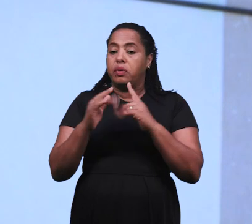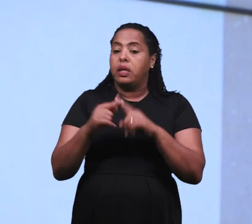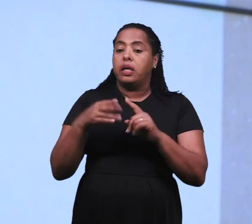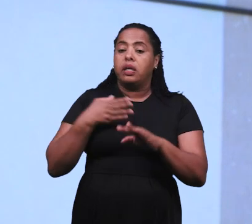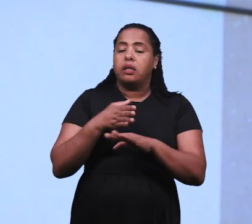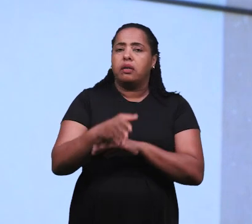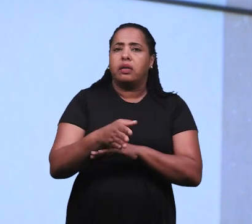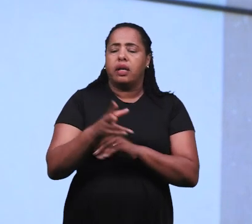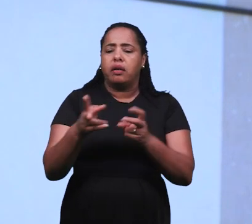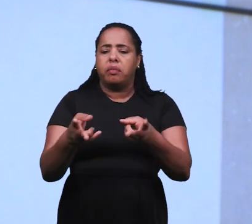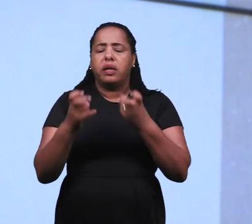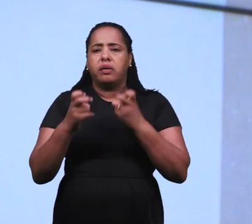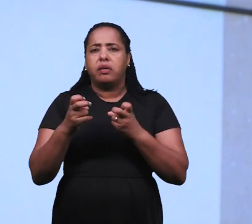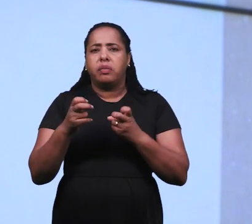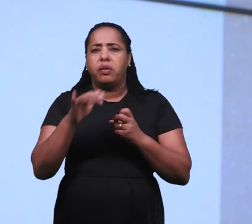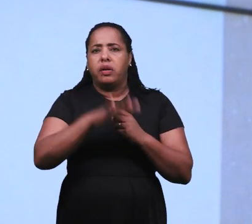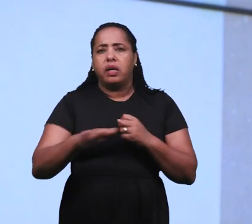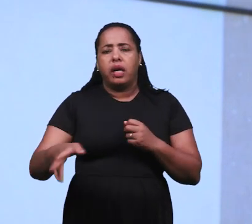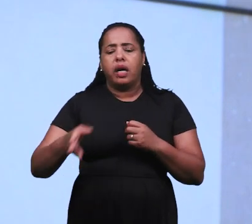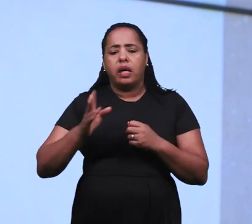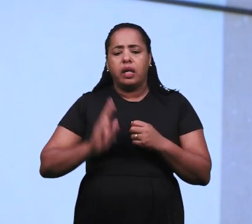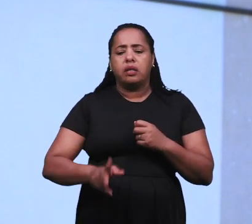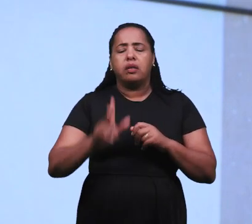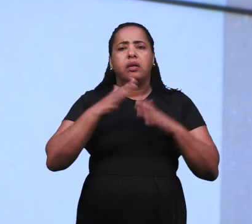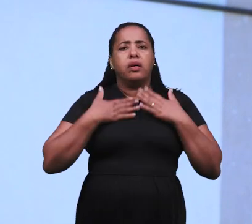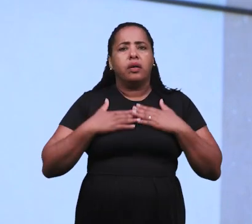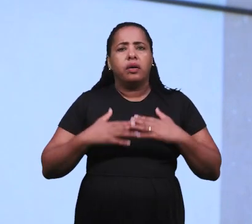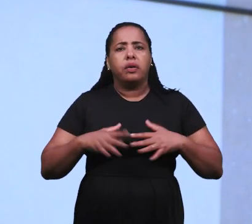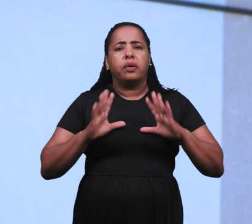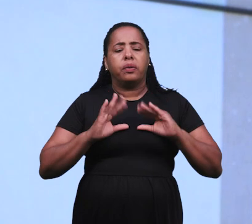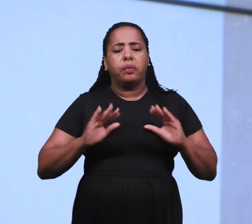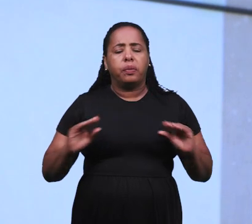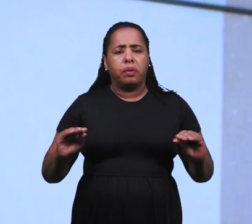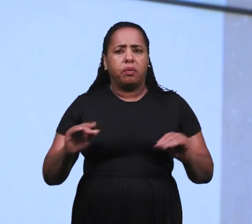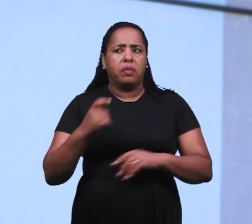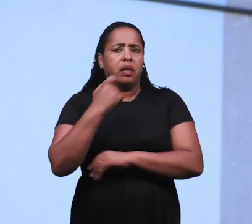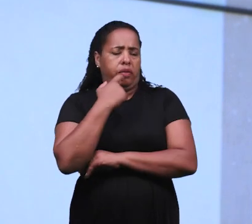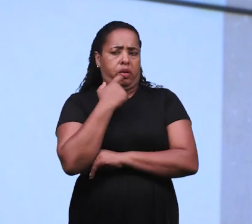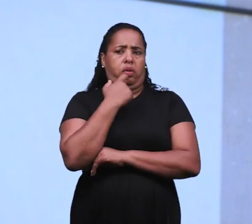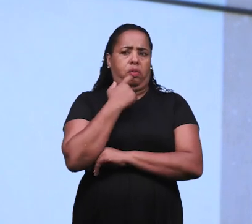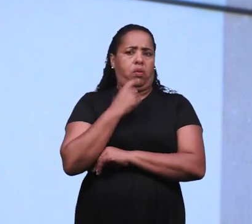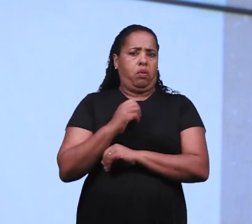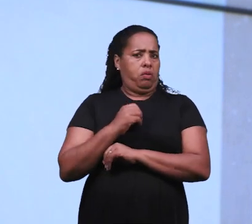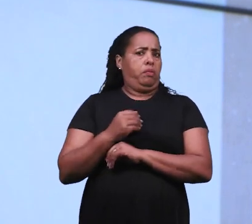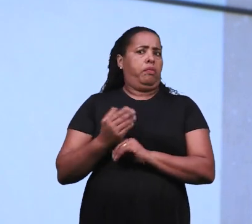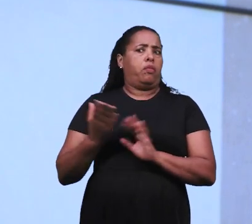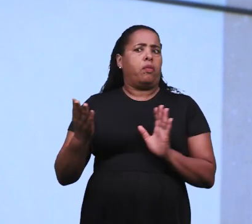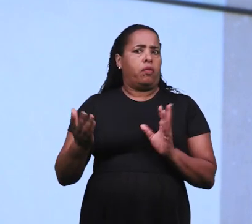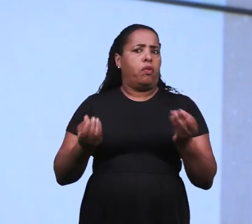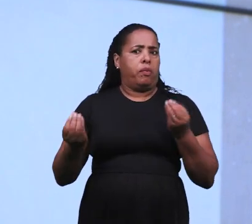foram, a criança se manteve também calma. Não, peraí, alguma coisa chamou a atenção.